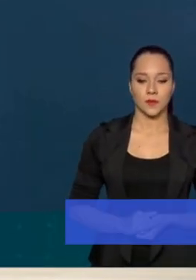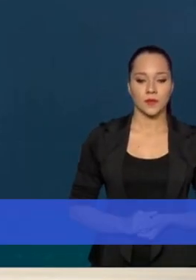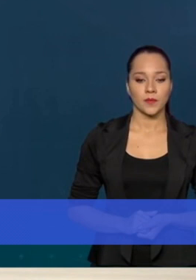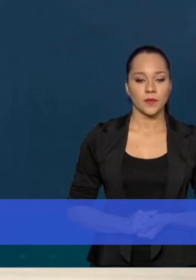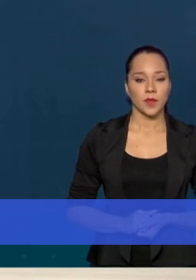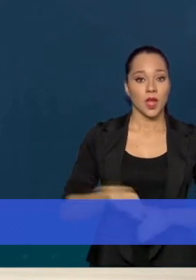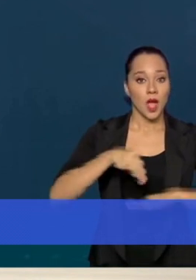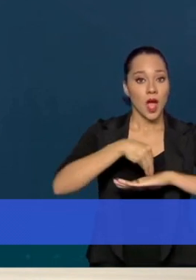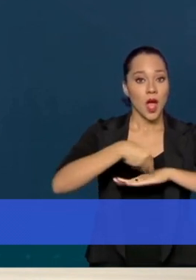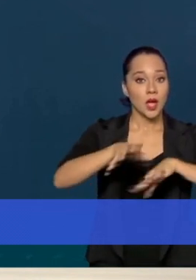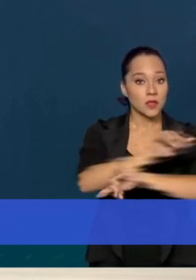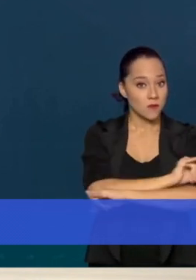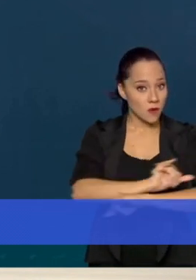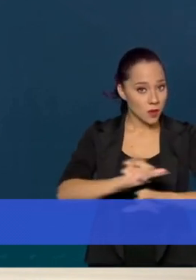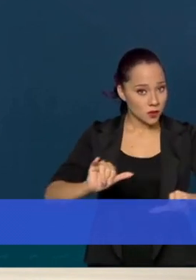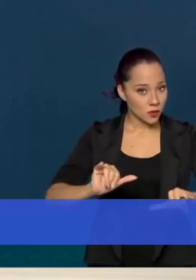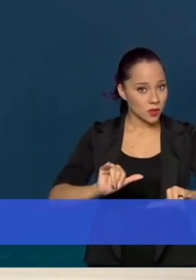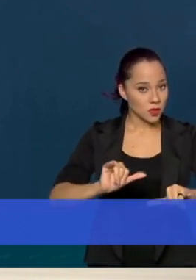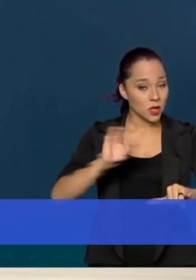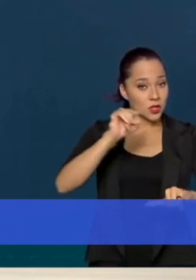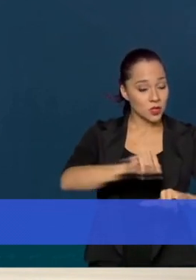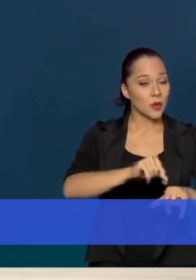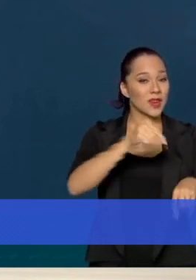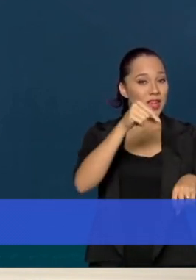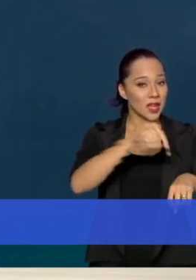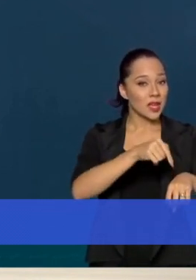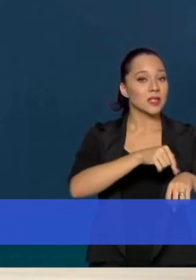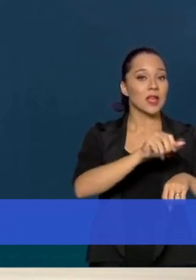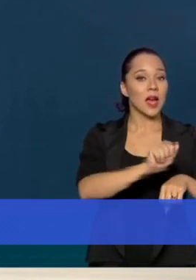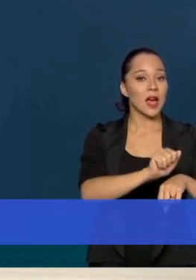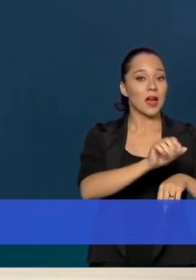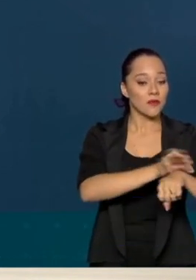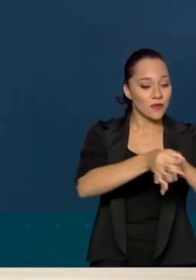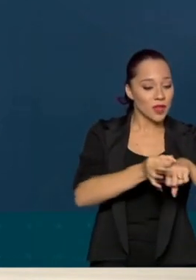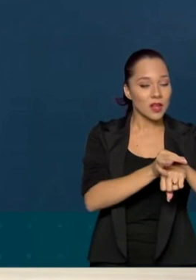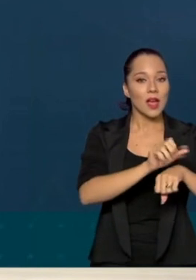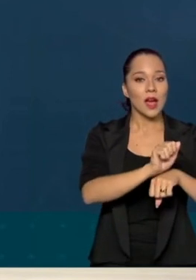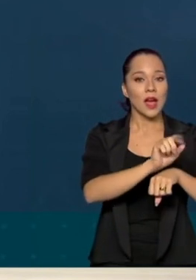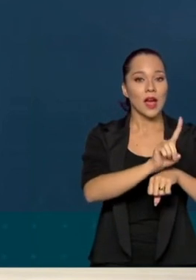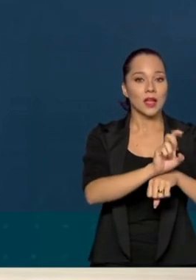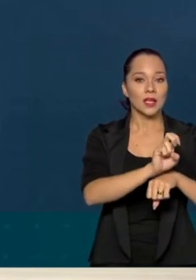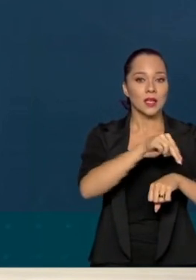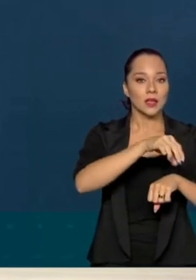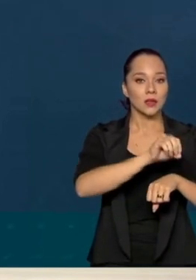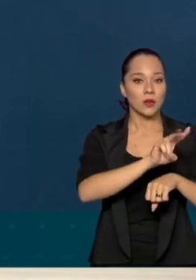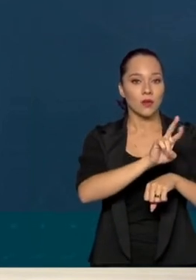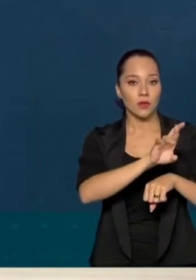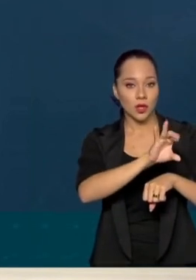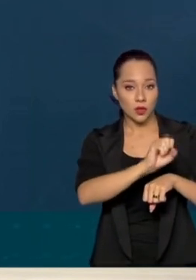e as informações sobre a presença de adenovírus replicantes